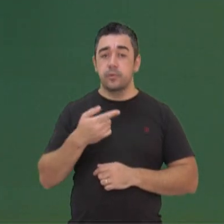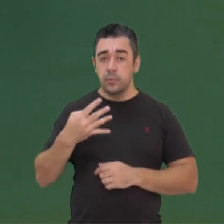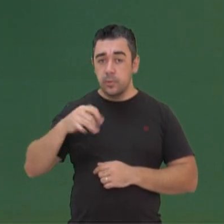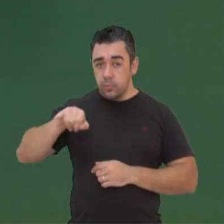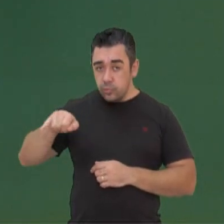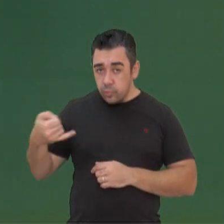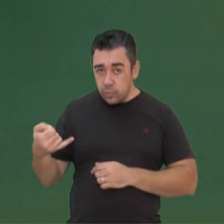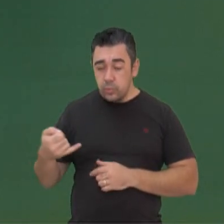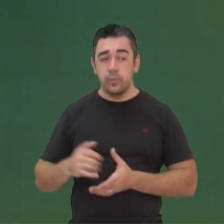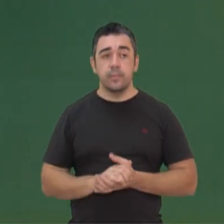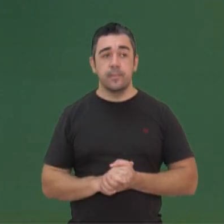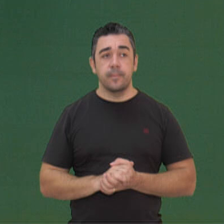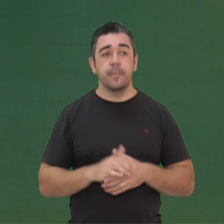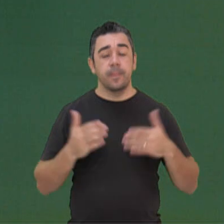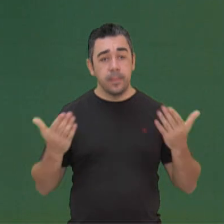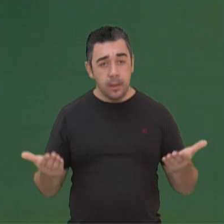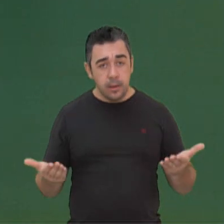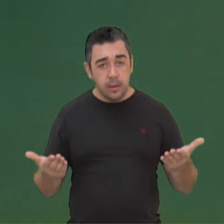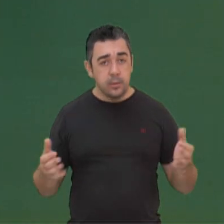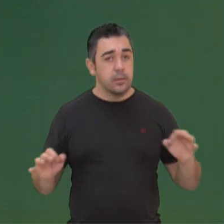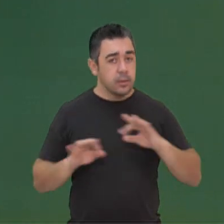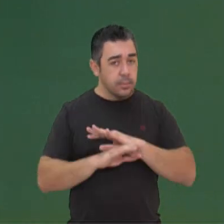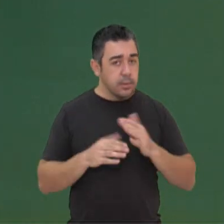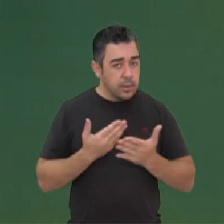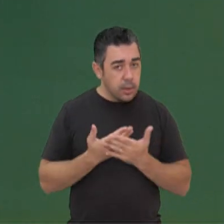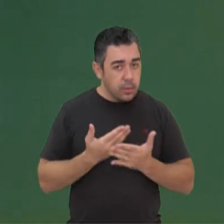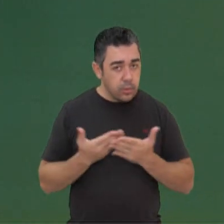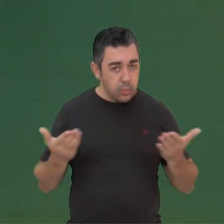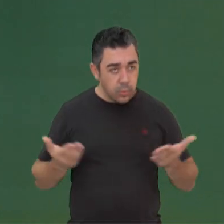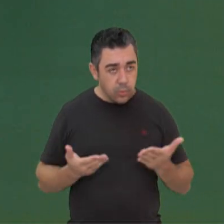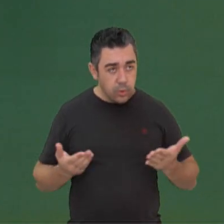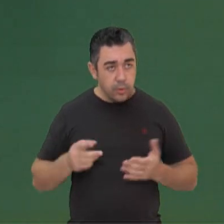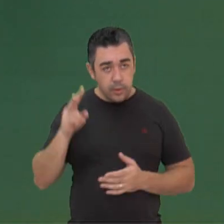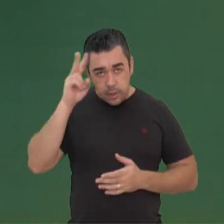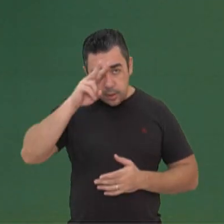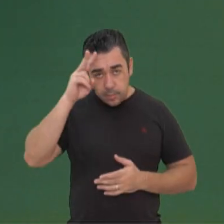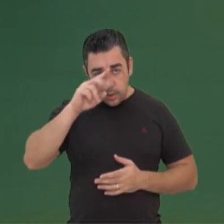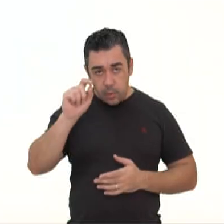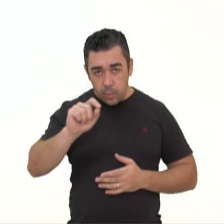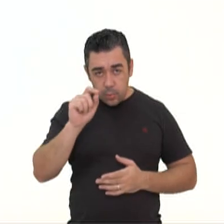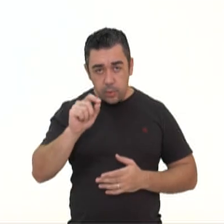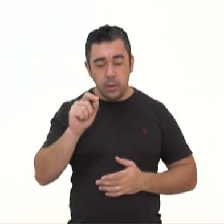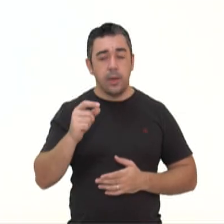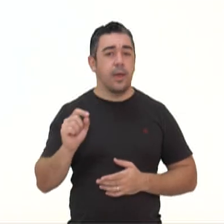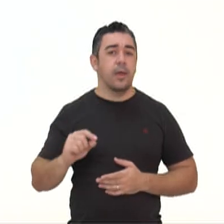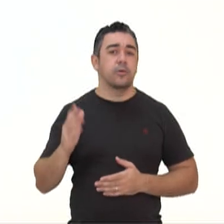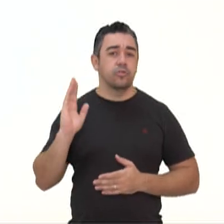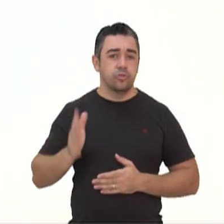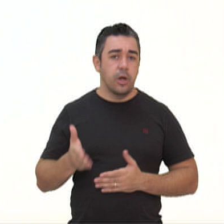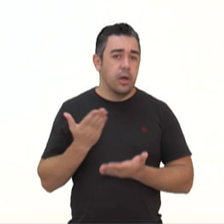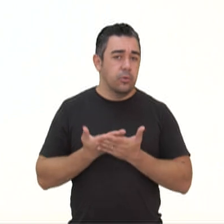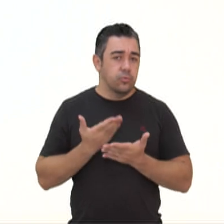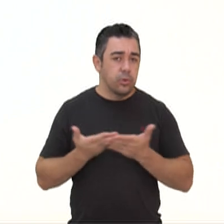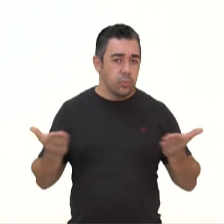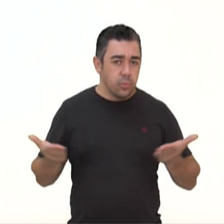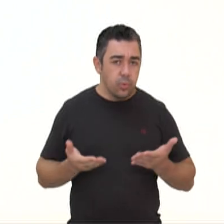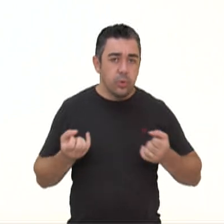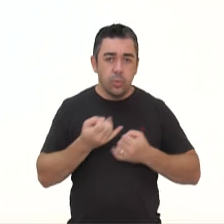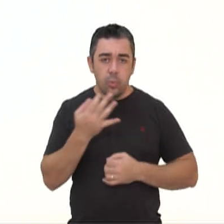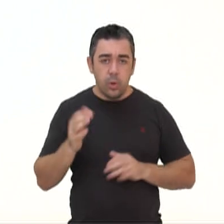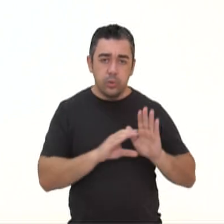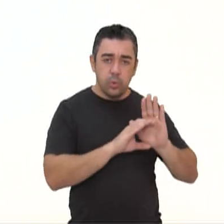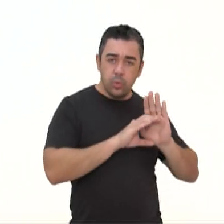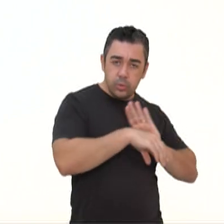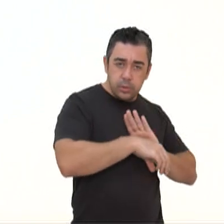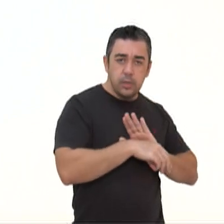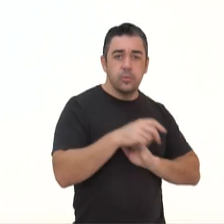24 joules. E com isso, terminamos a nossa aula de hoje. Vamos fazer uma pequena retrospectiva aqui. Então, foi estudado os conceitos de